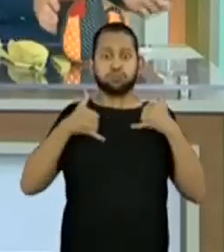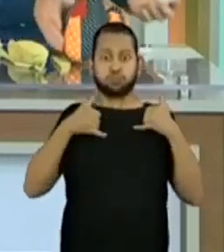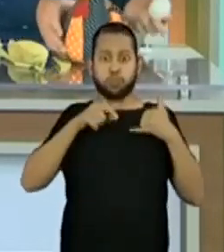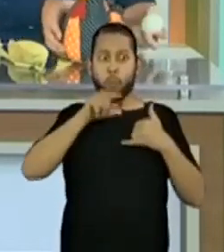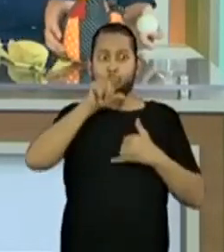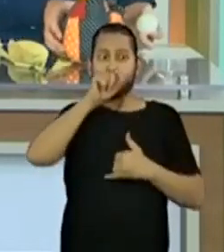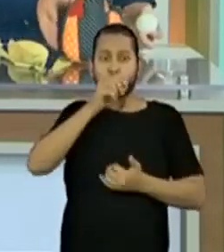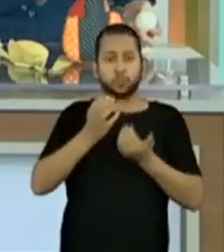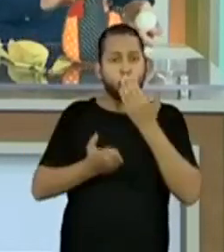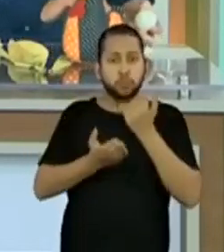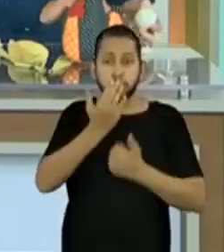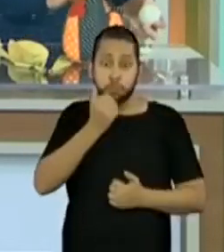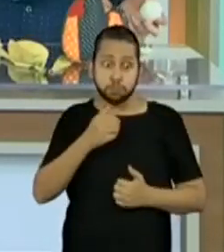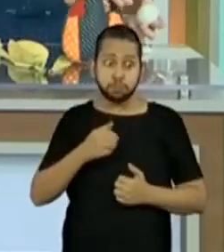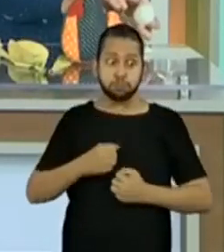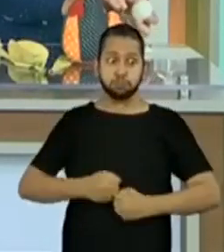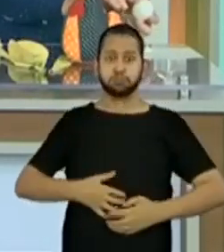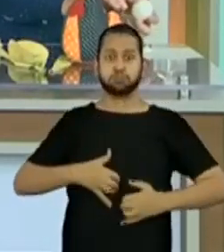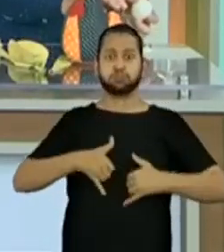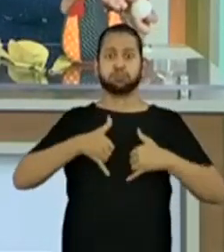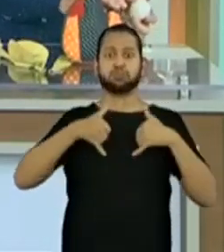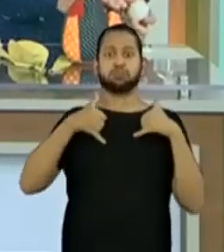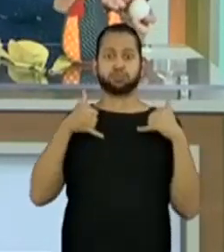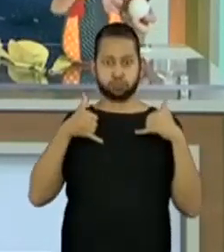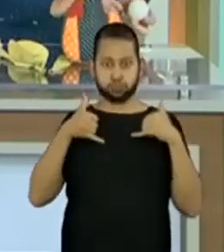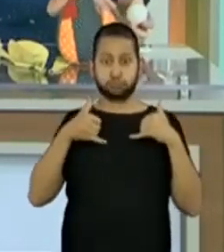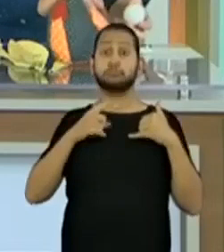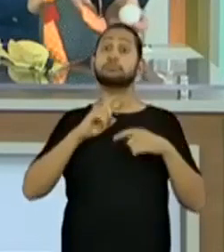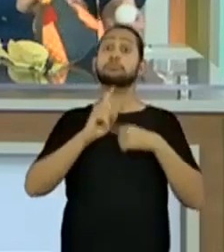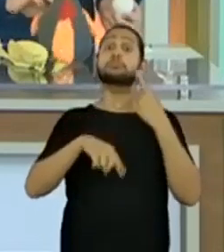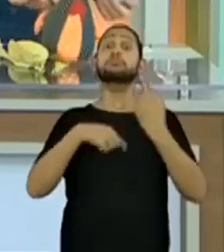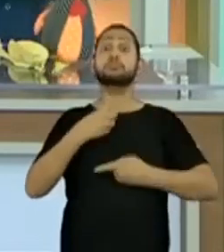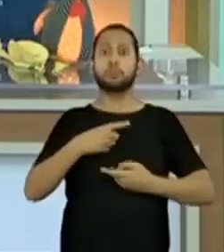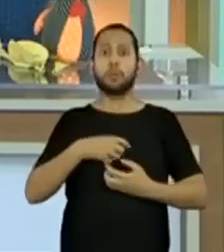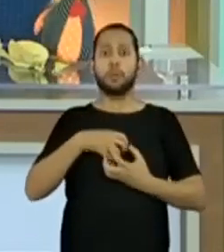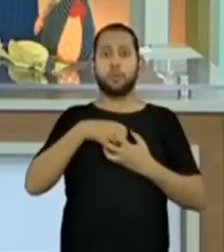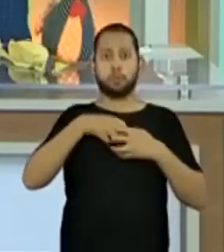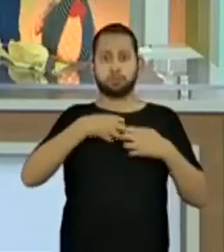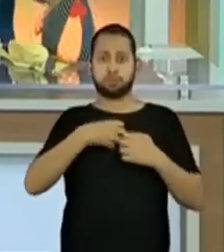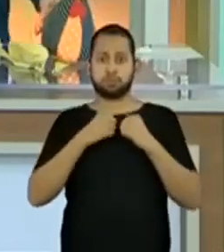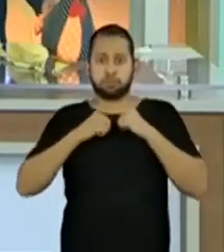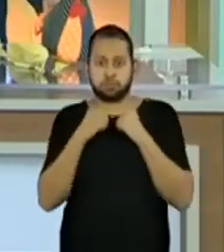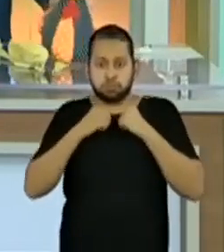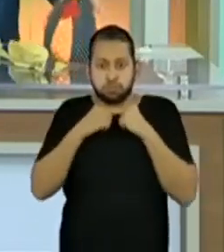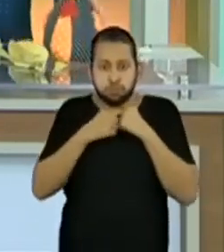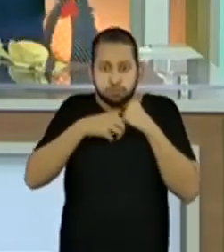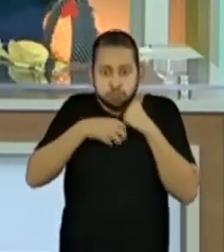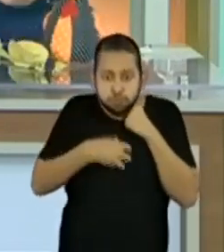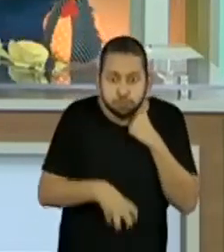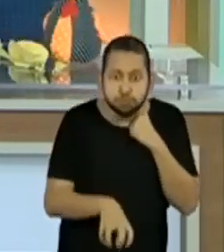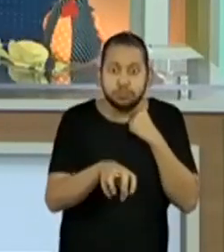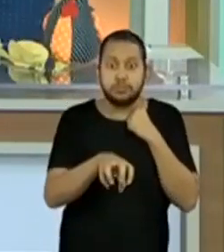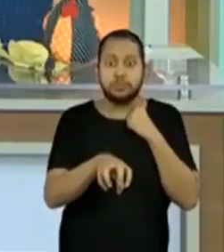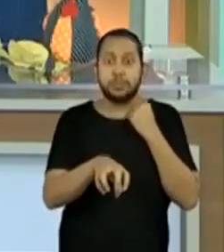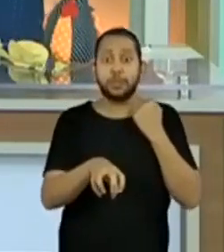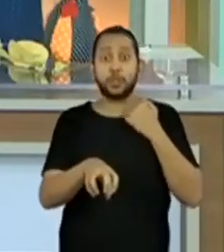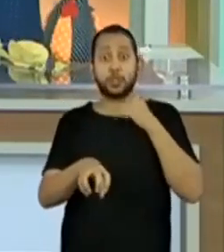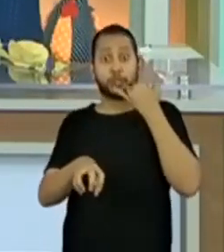bota o ovo e a energia passa para o ovo. E quando eu como o ovo, eu